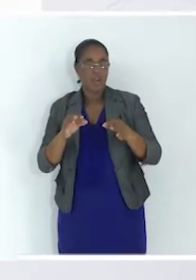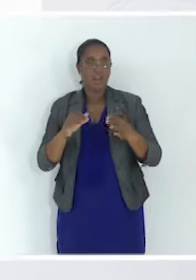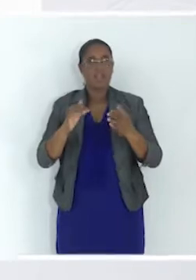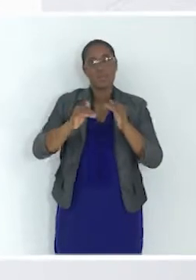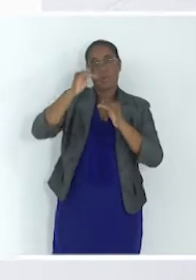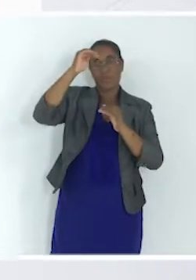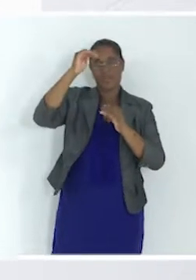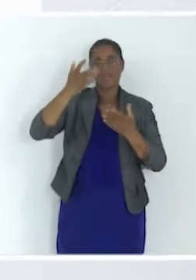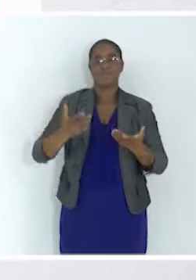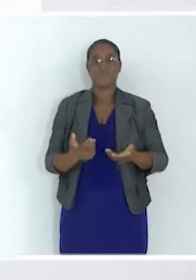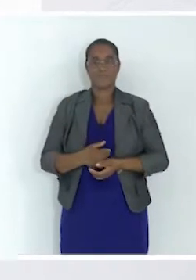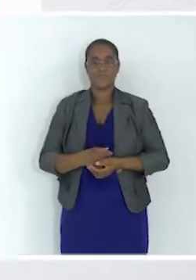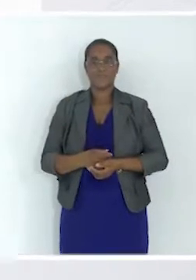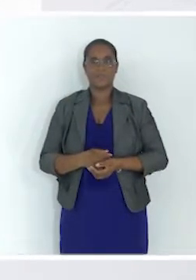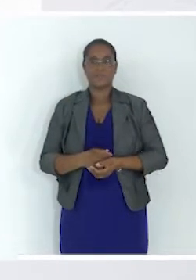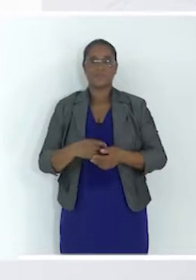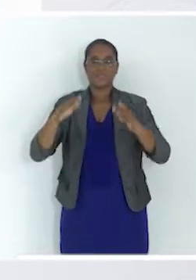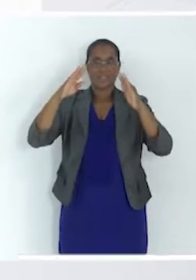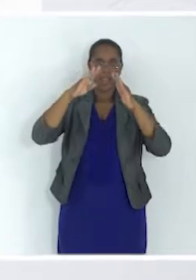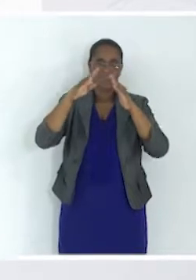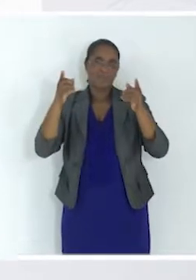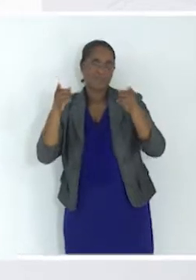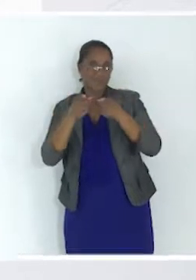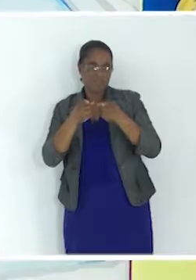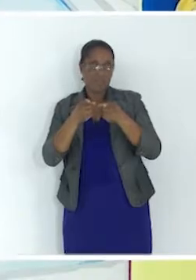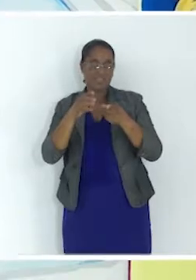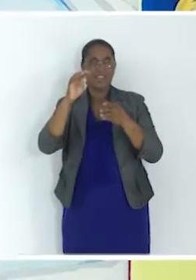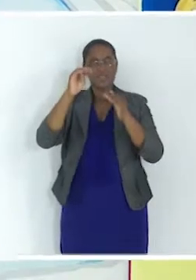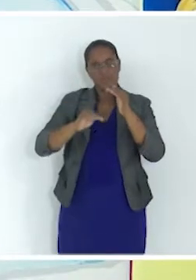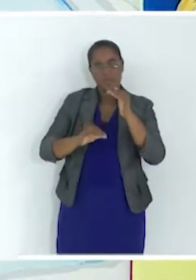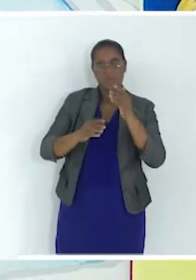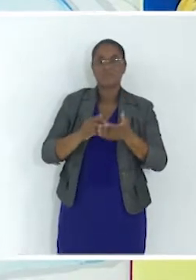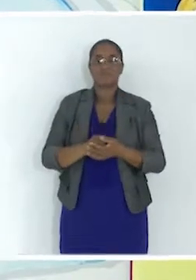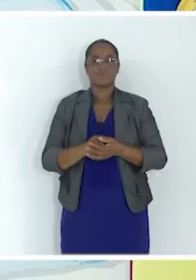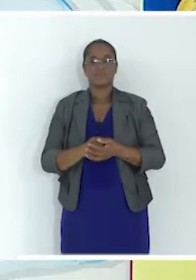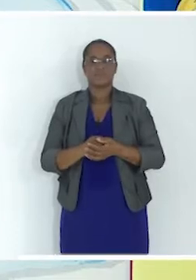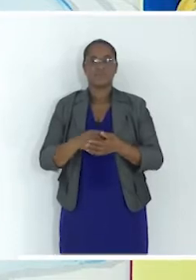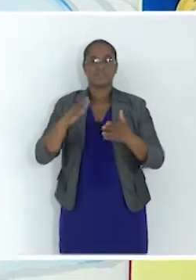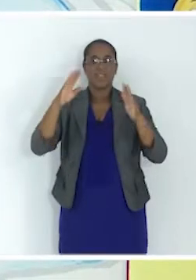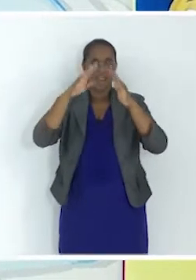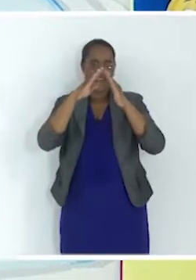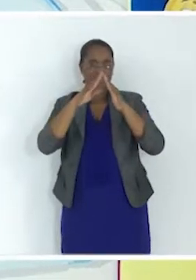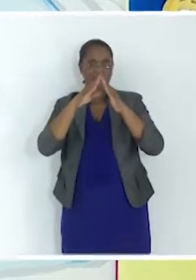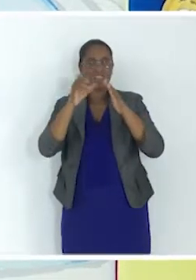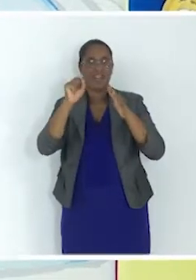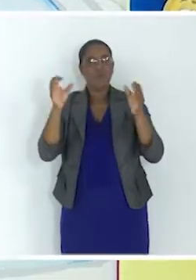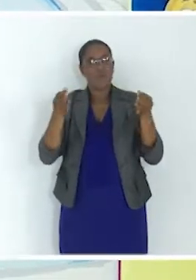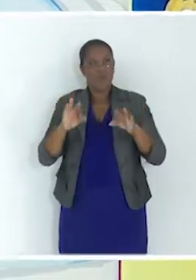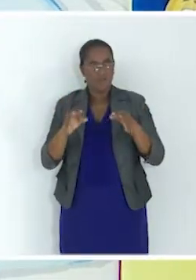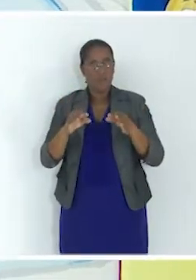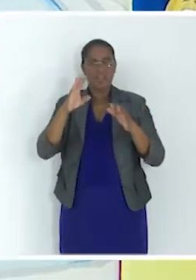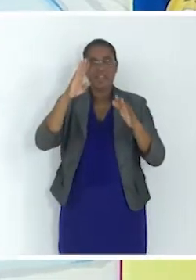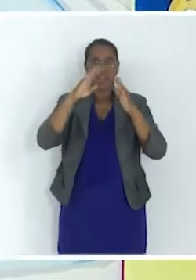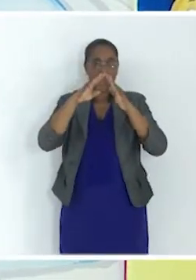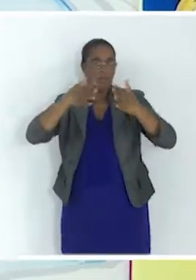Casinha está no grau diminutivo, casa no grau normal, casarão no grau aumentativo. Se vocês